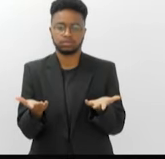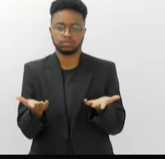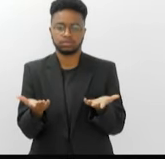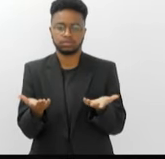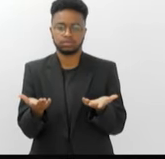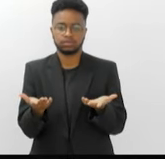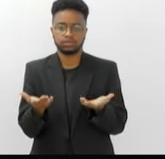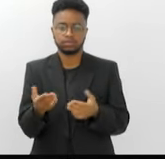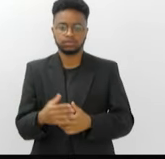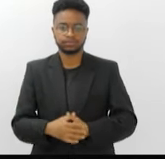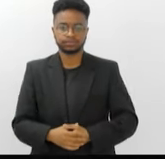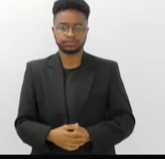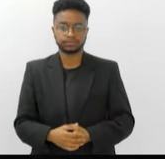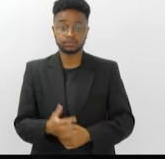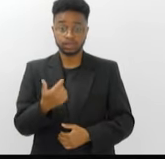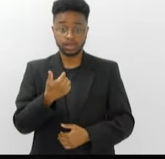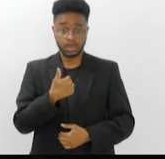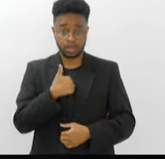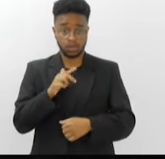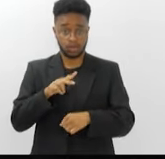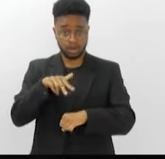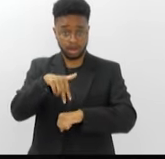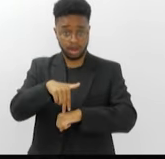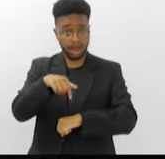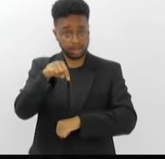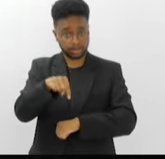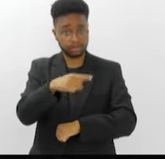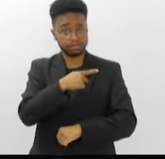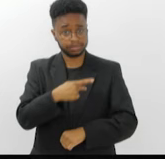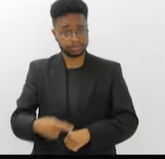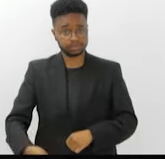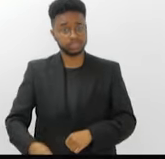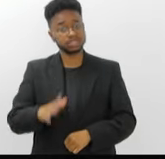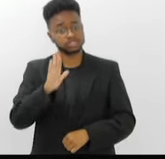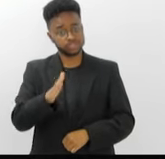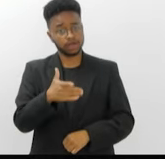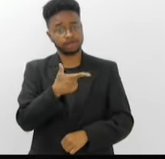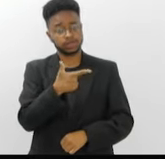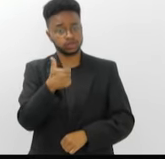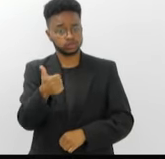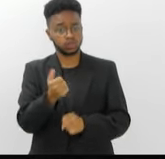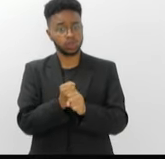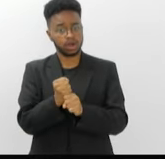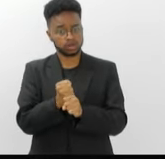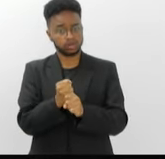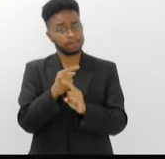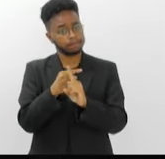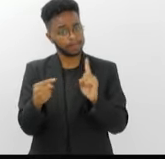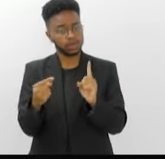Eu estou aqui, senhor presidente, há 21 anos e meio.